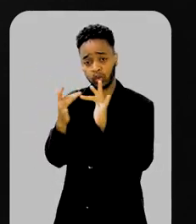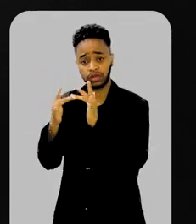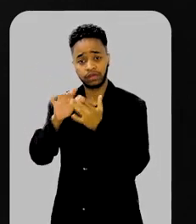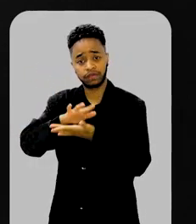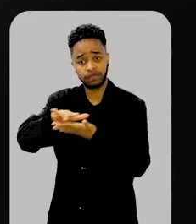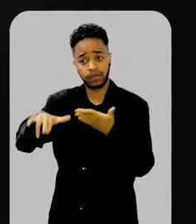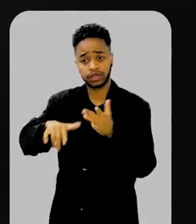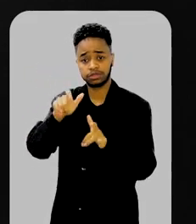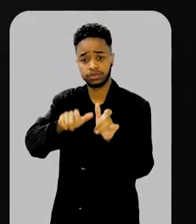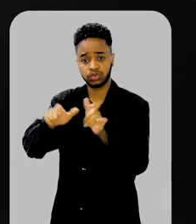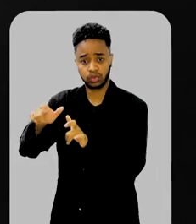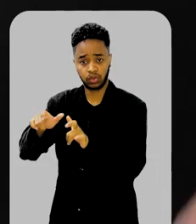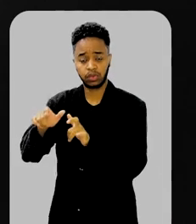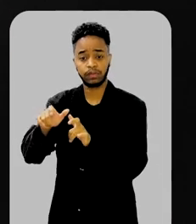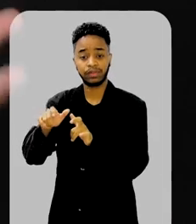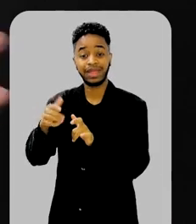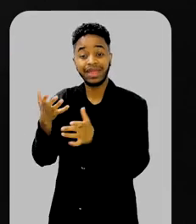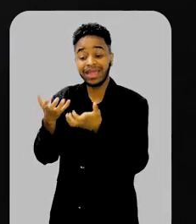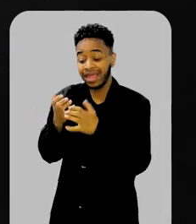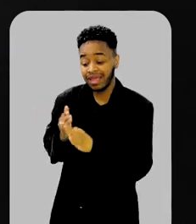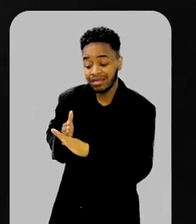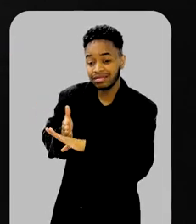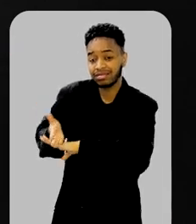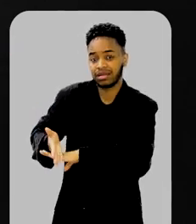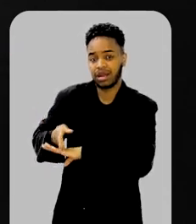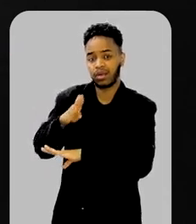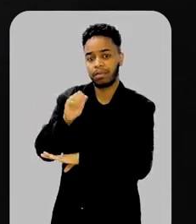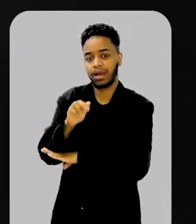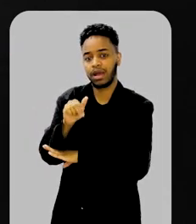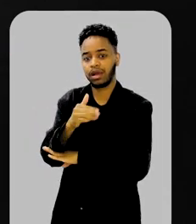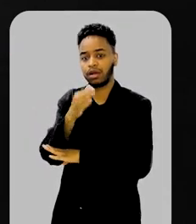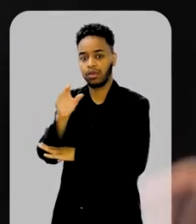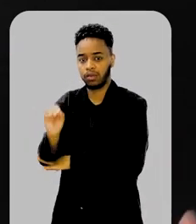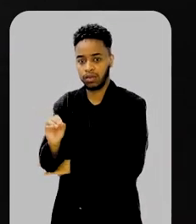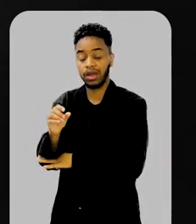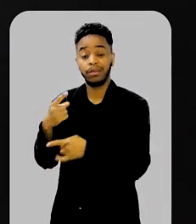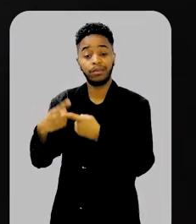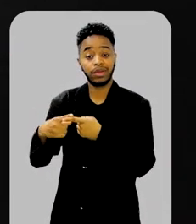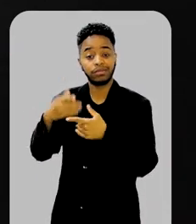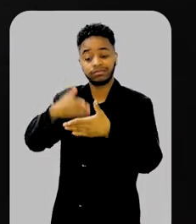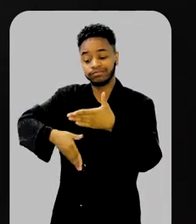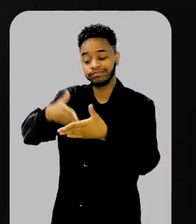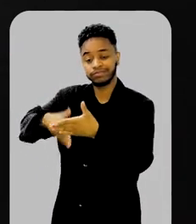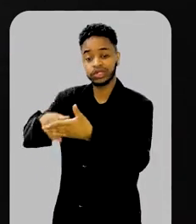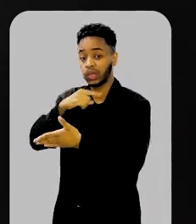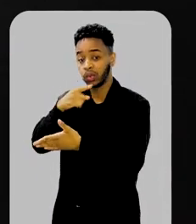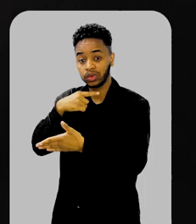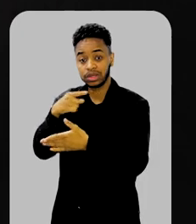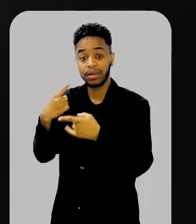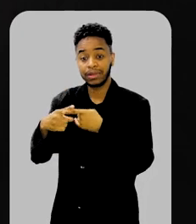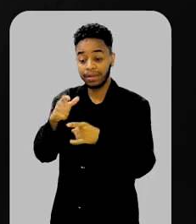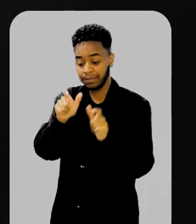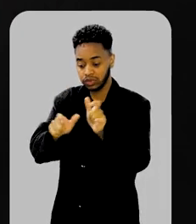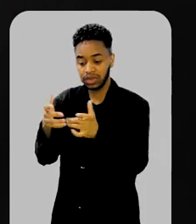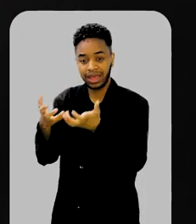chamados muitos contatos de pessoas pra direção de carnaval que querem entrar no barracão Essa é a grande dificuldade ele quer entrar porque ele quer entender como é que funciona